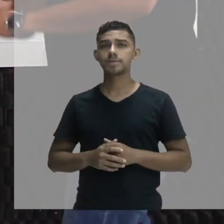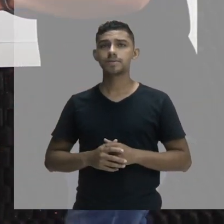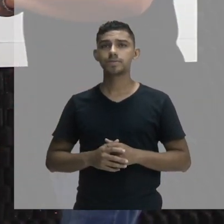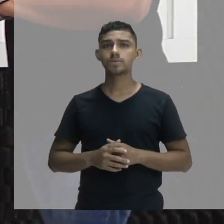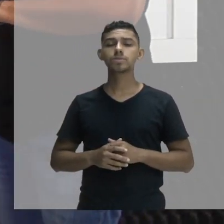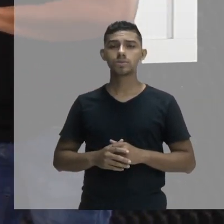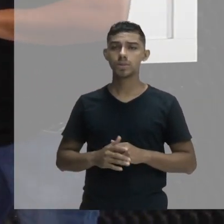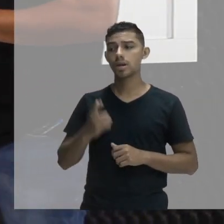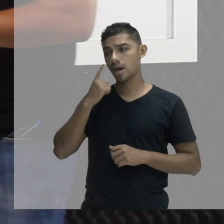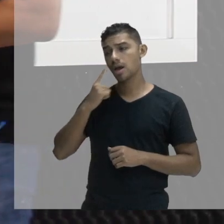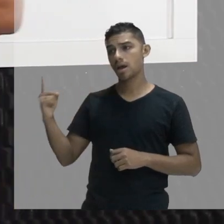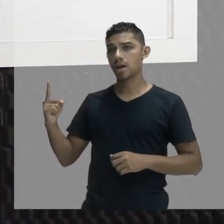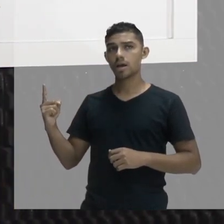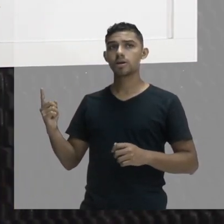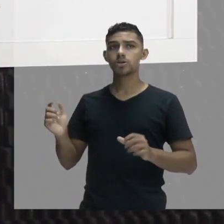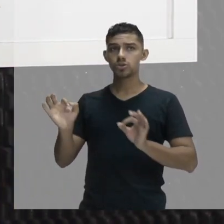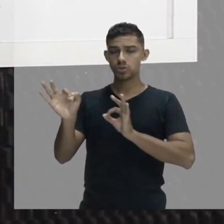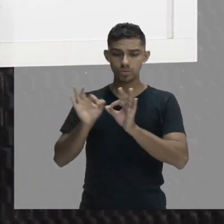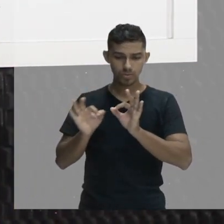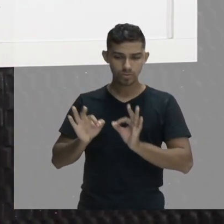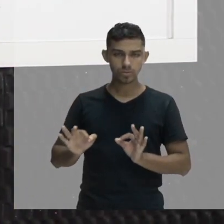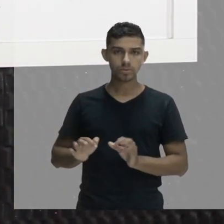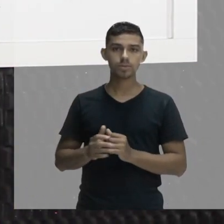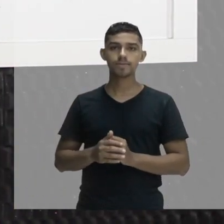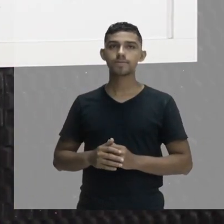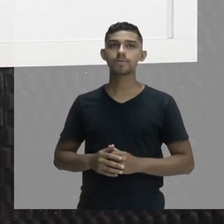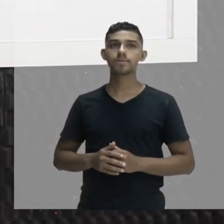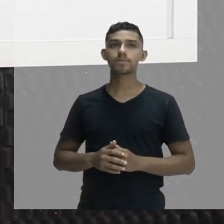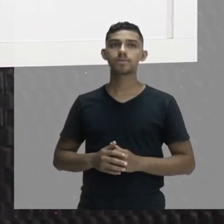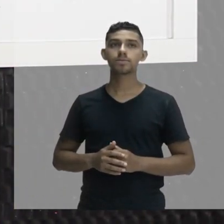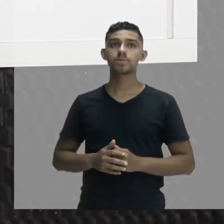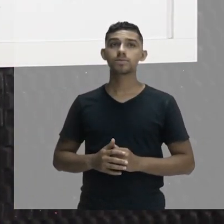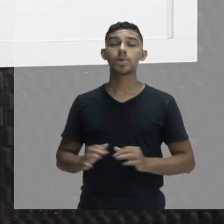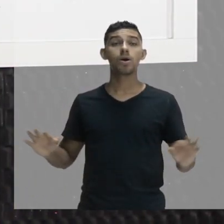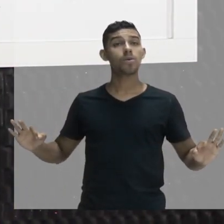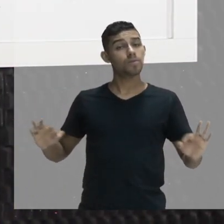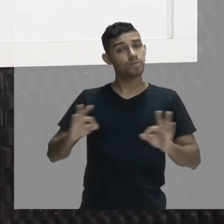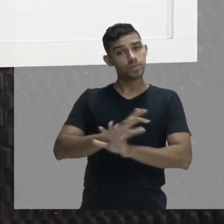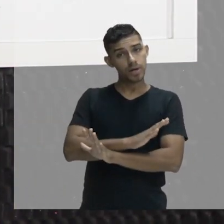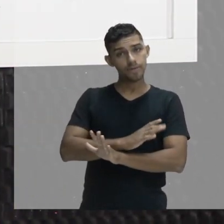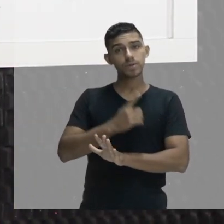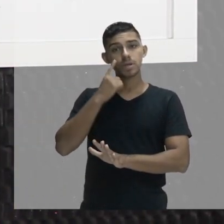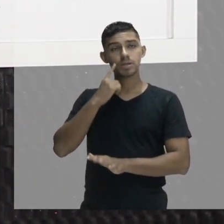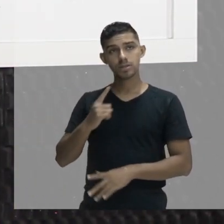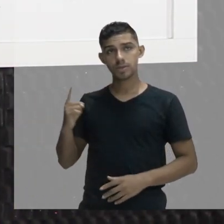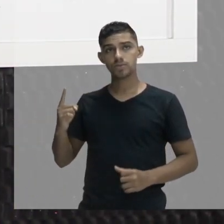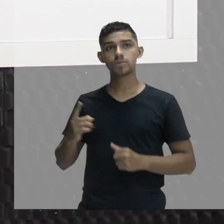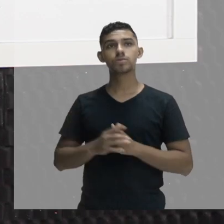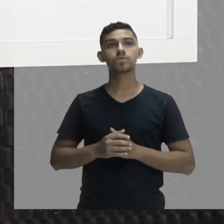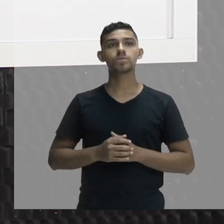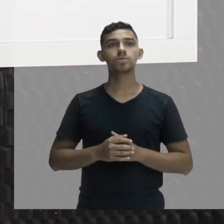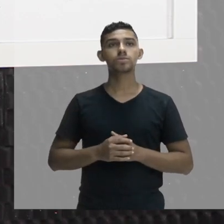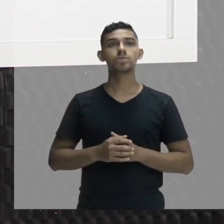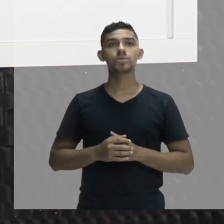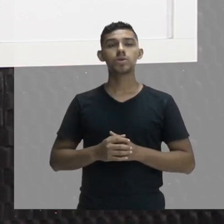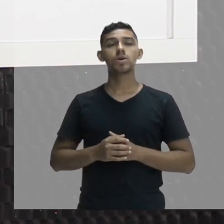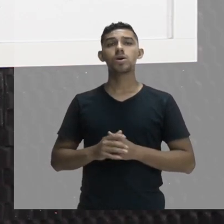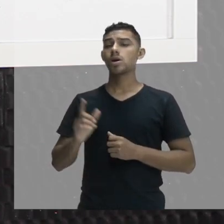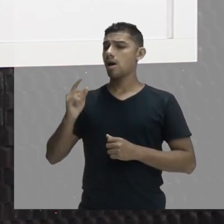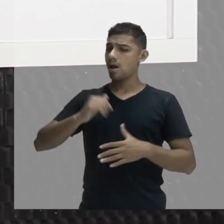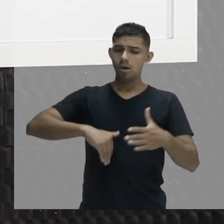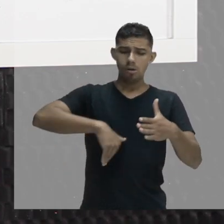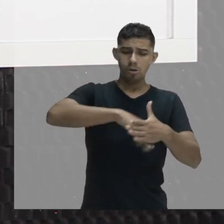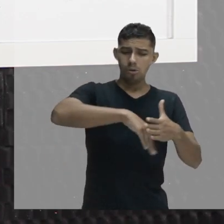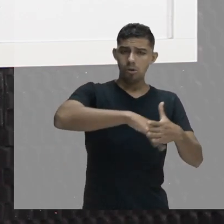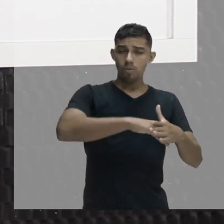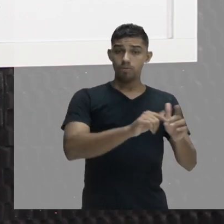possibilidades aí de montar essa comissão. Tá? Para finalizar, se eu tenho um campeonato com